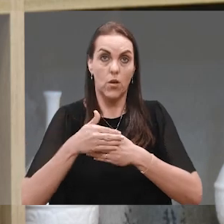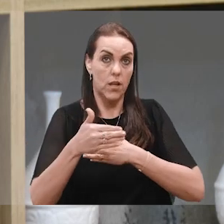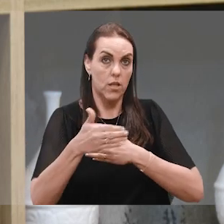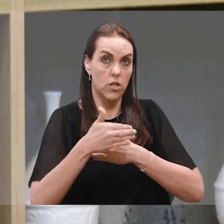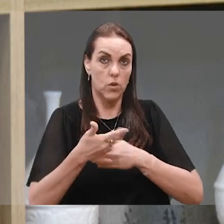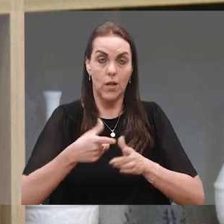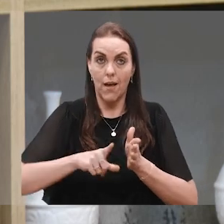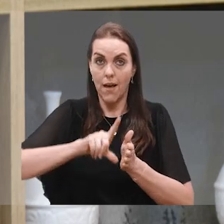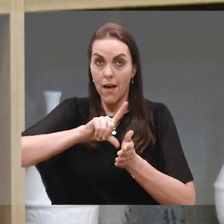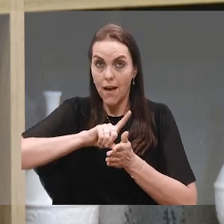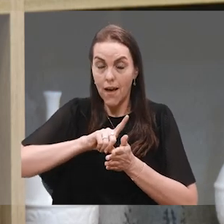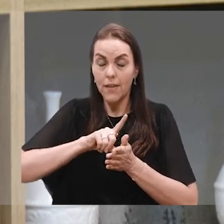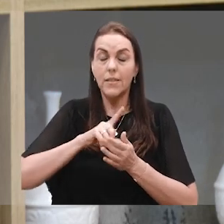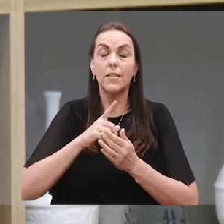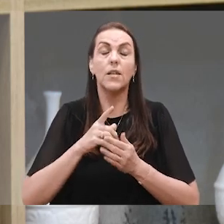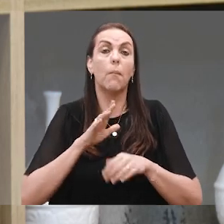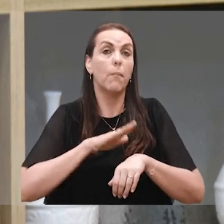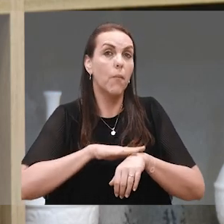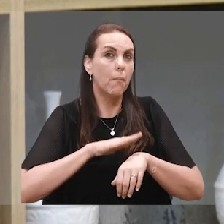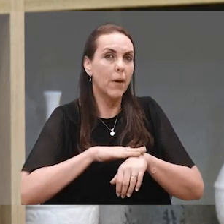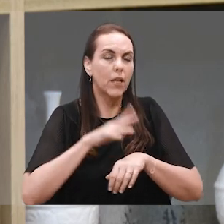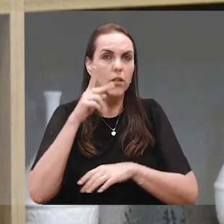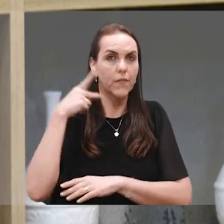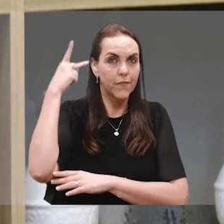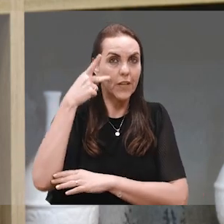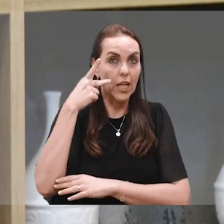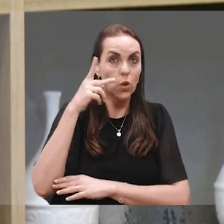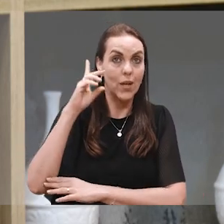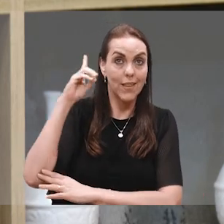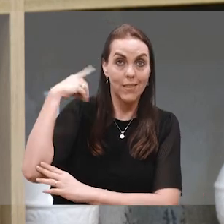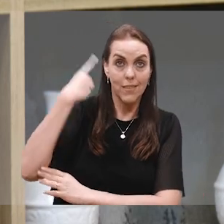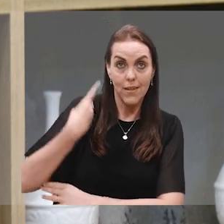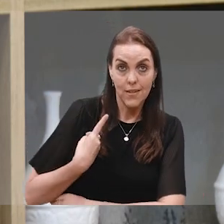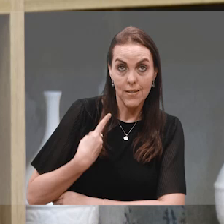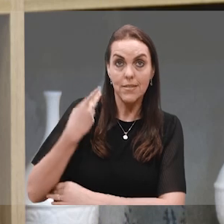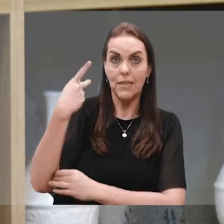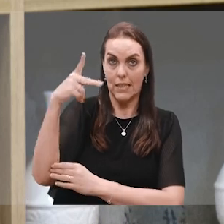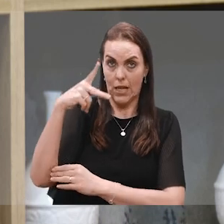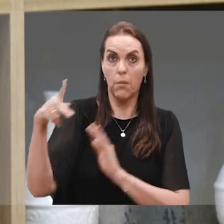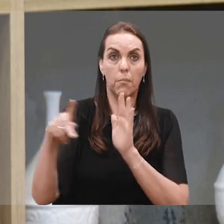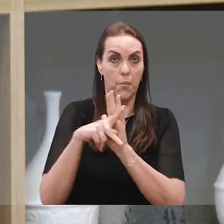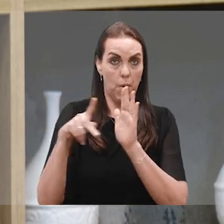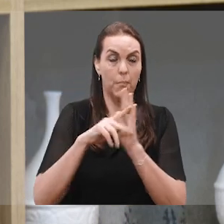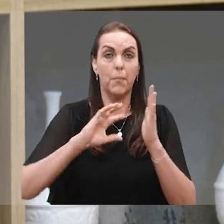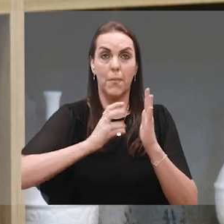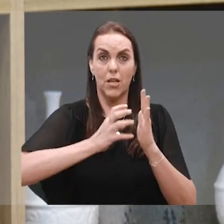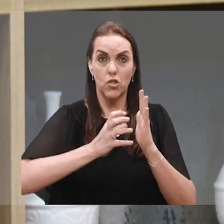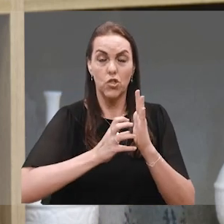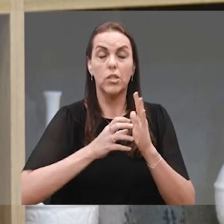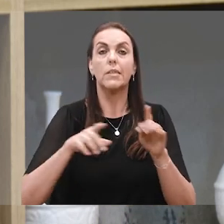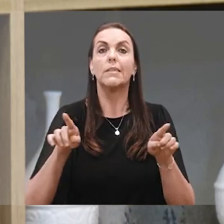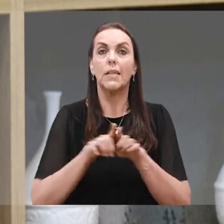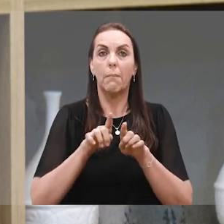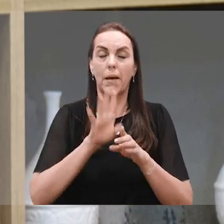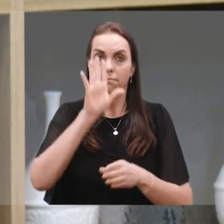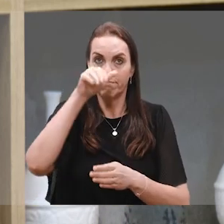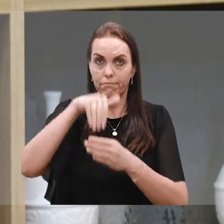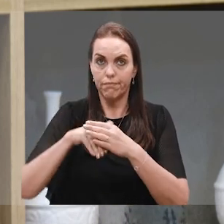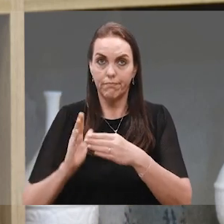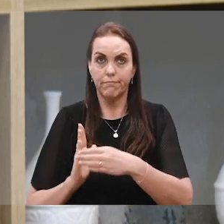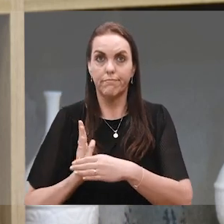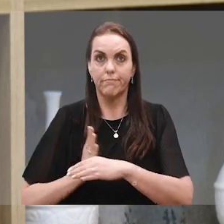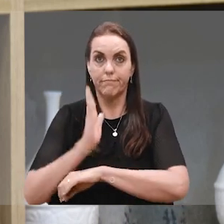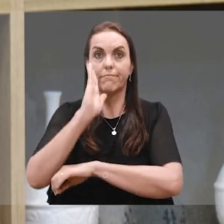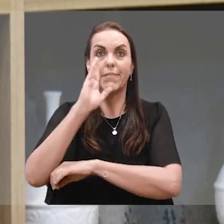legislatura anterior, quando a então vereadora Denise Pessoa, do seu partido, se elege deputada